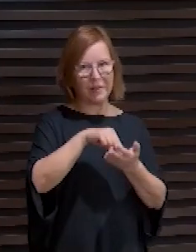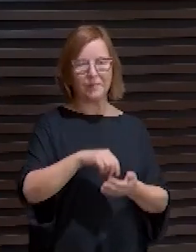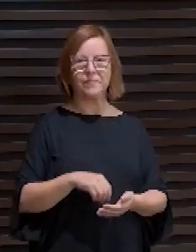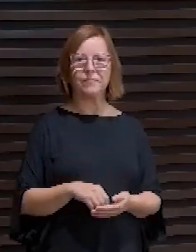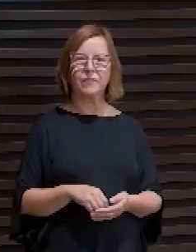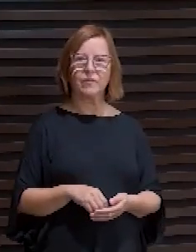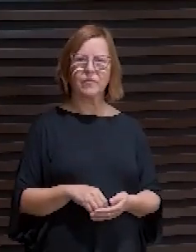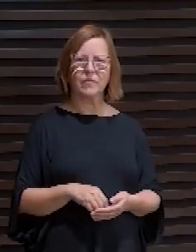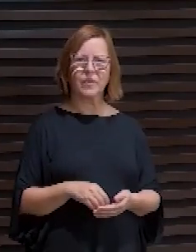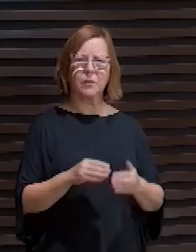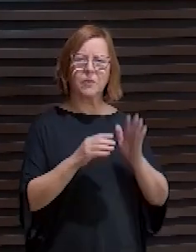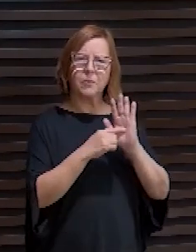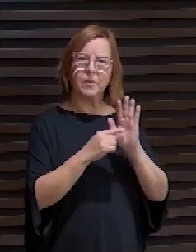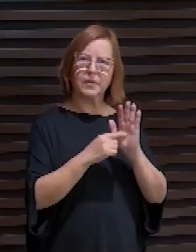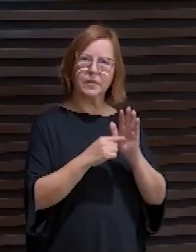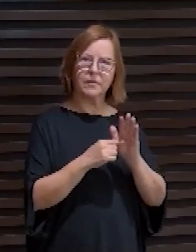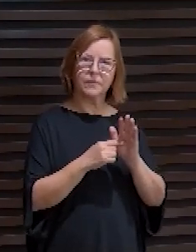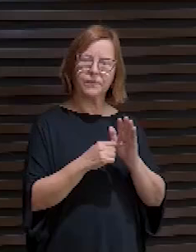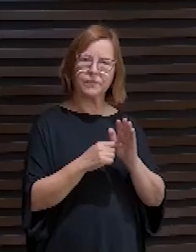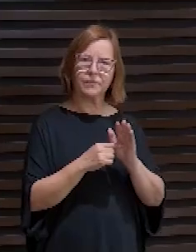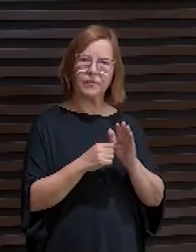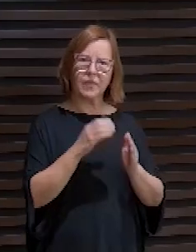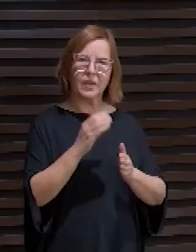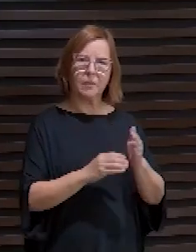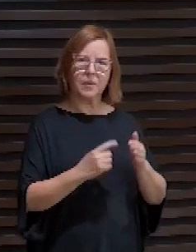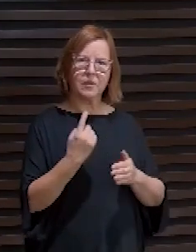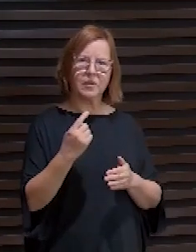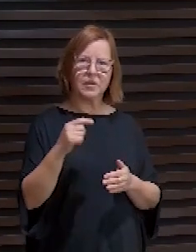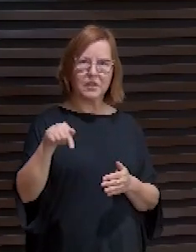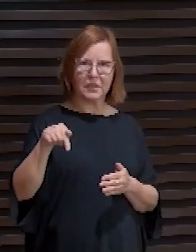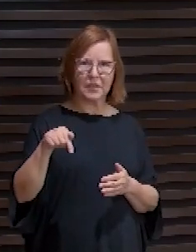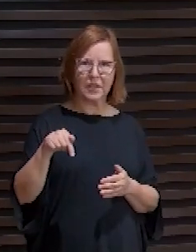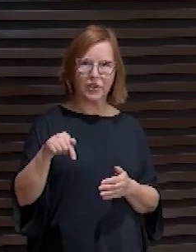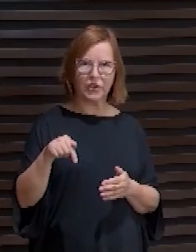O capítulo 17 da Confissão Batista, de